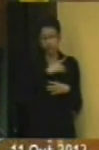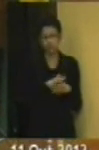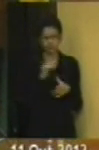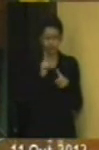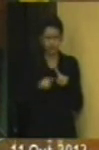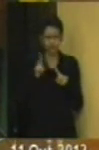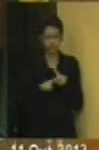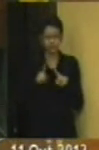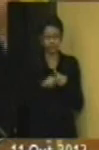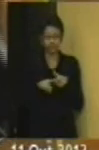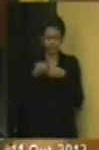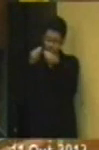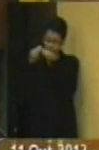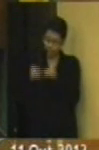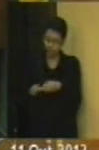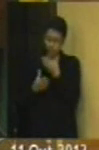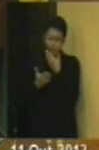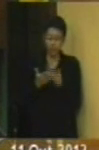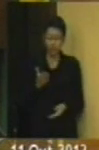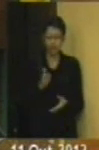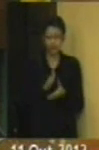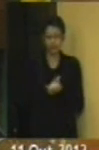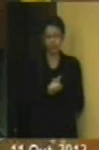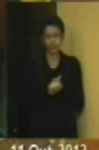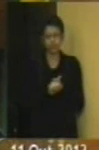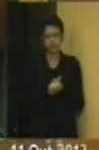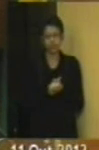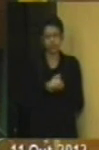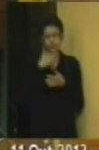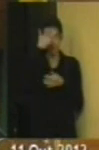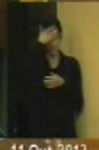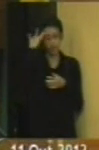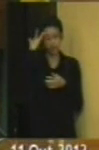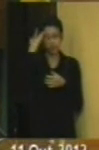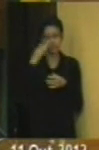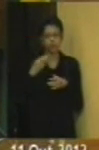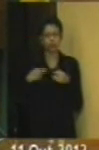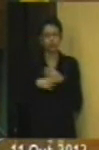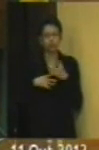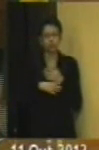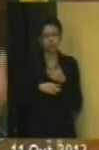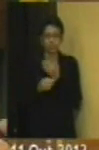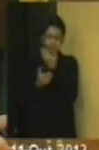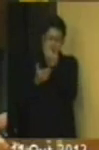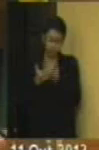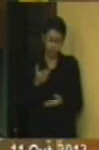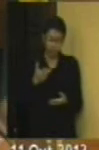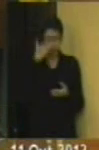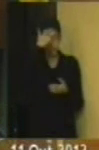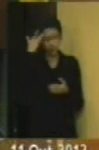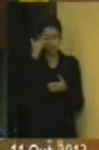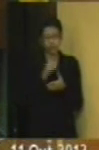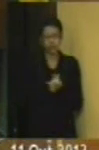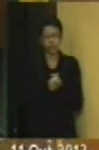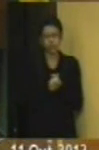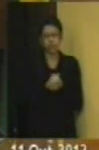e quem perde com isso com esse comportamento de um vice prefeito eleito é a população de angra dos reis quem perde com isso é o povo de angra